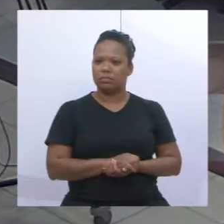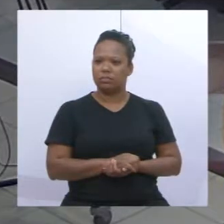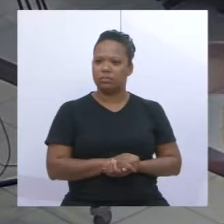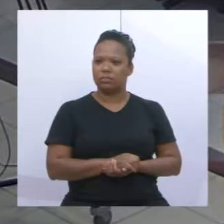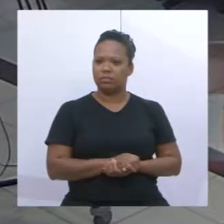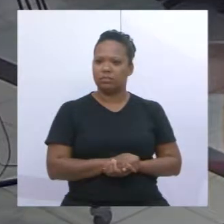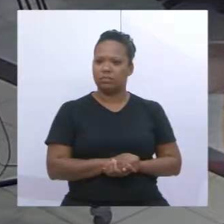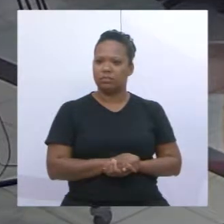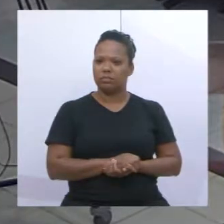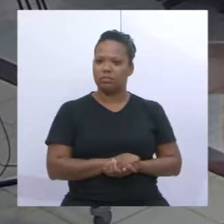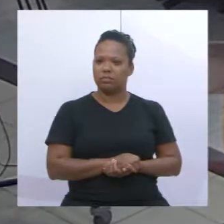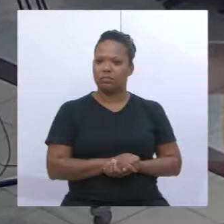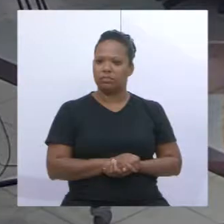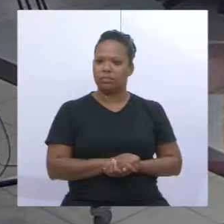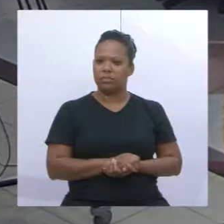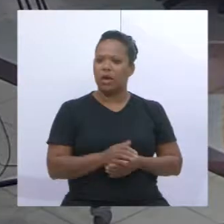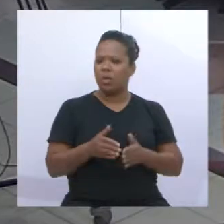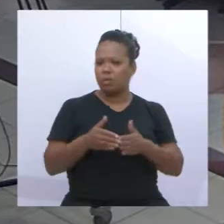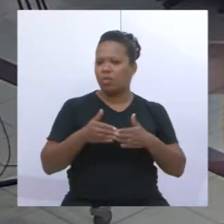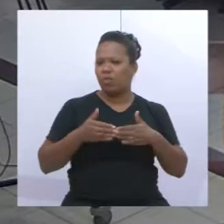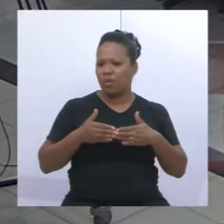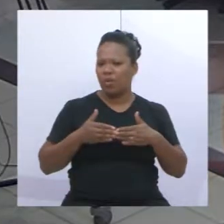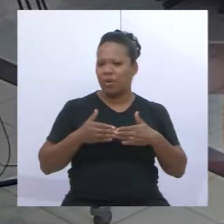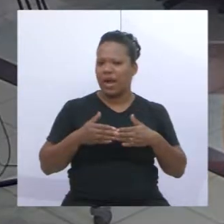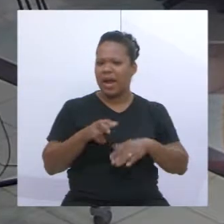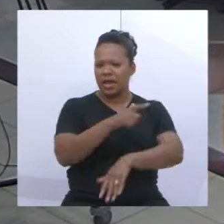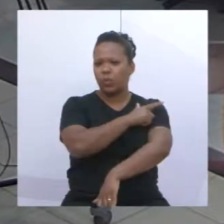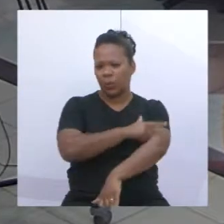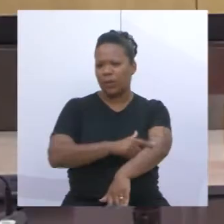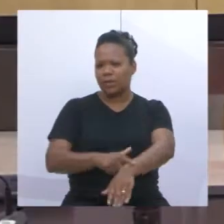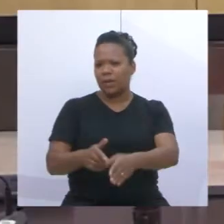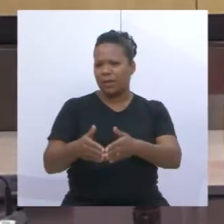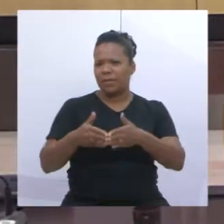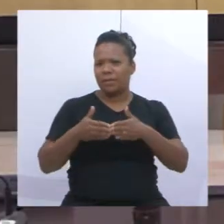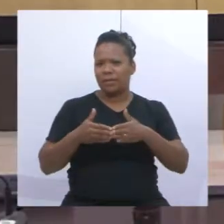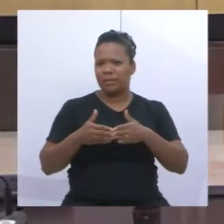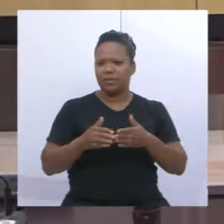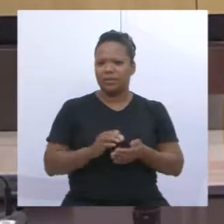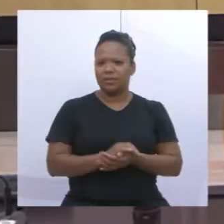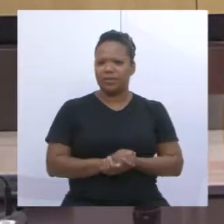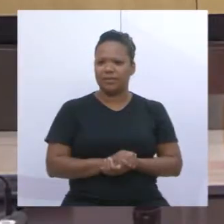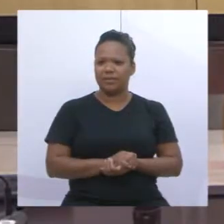É o seguinte, por favor, é o mínimo, né? Educação.